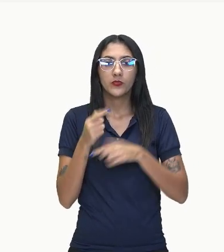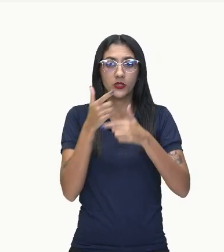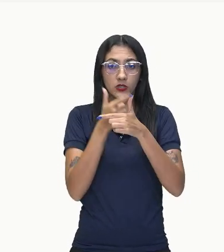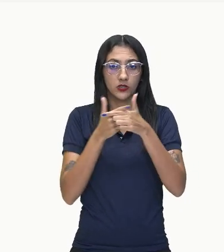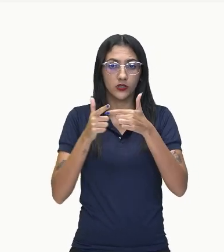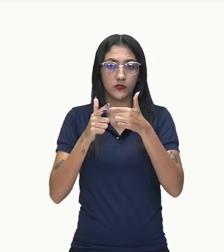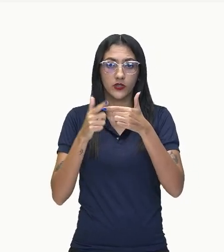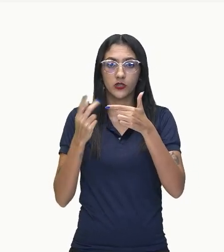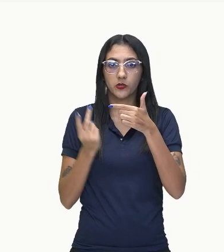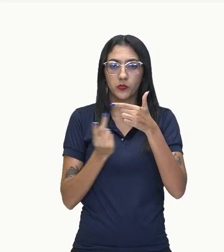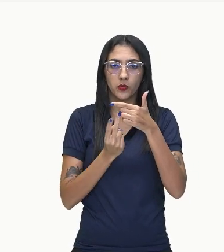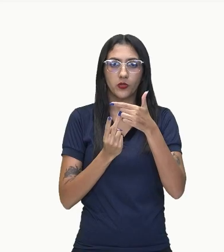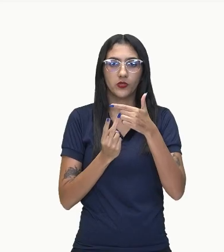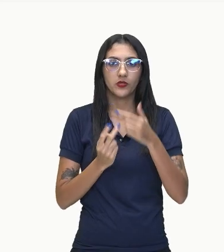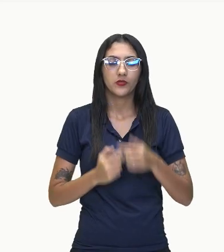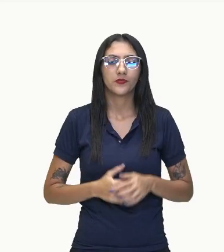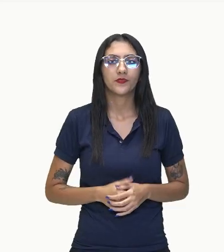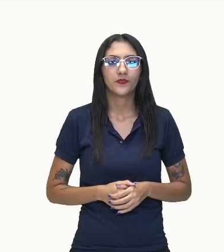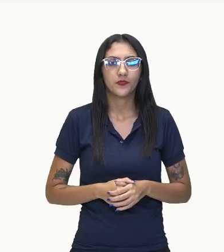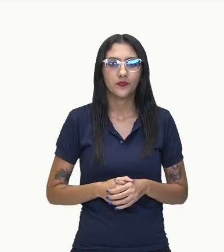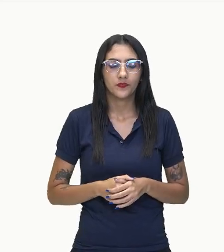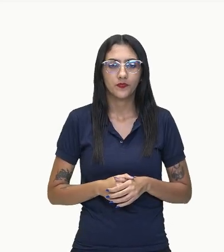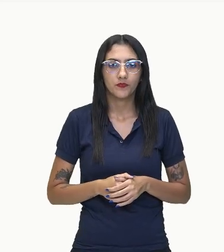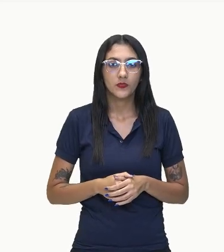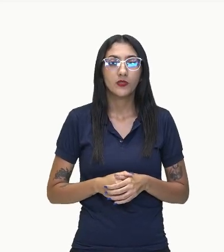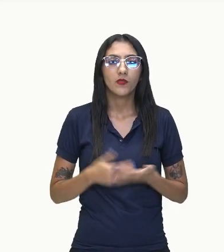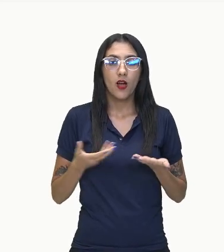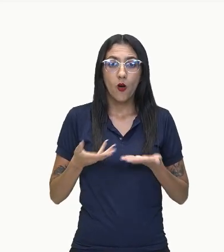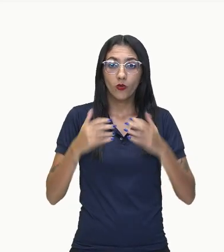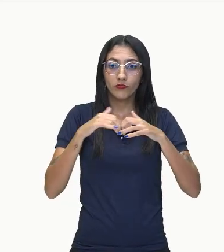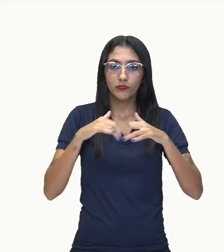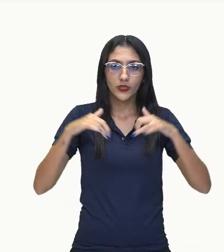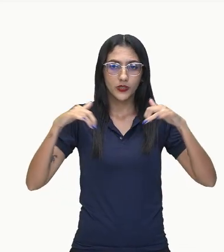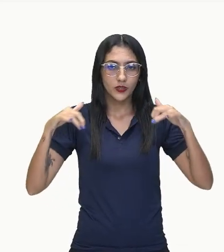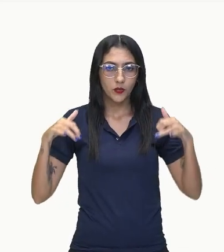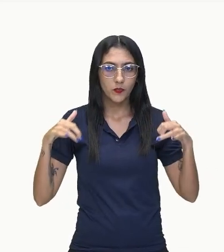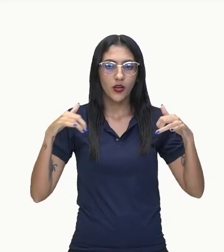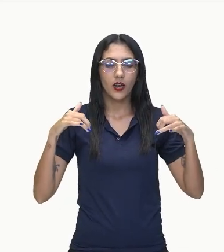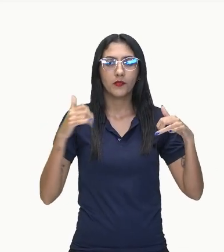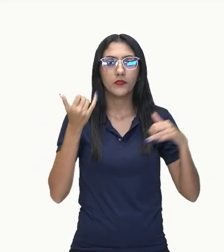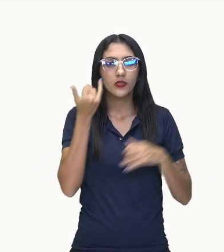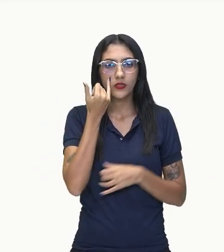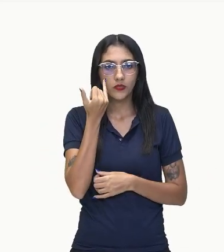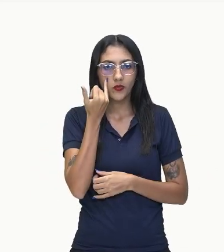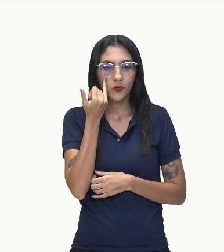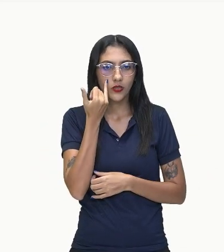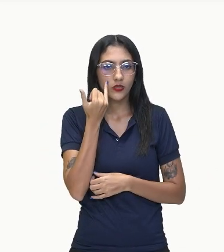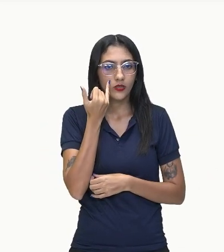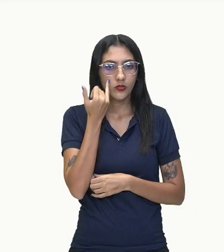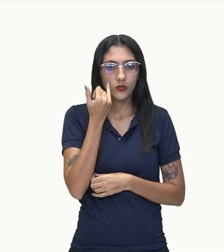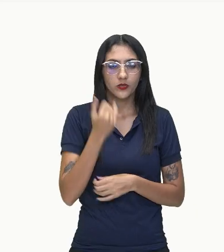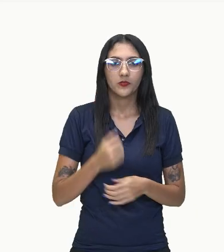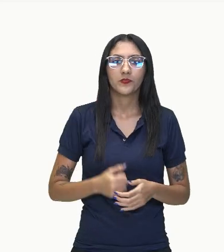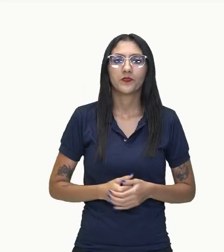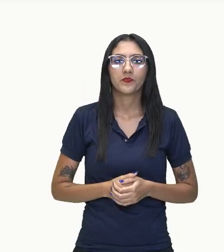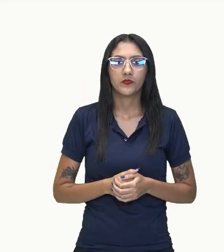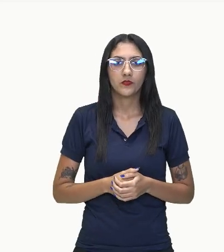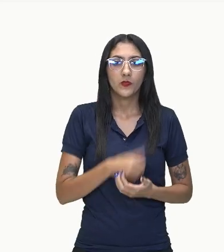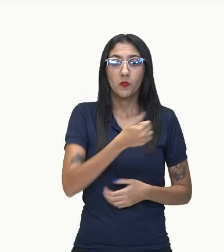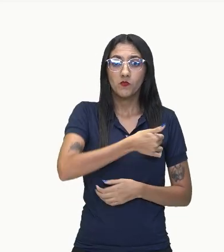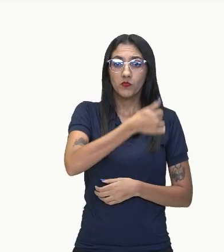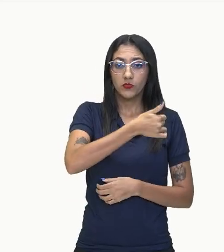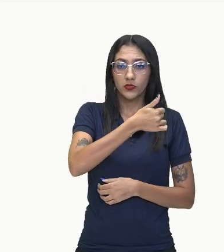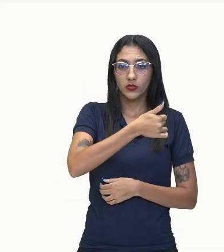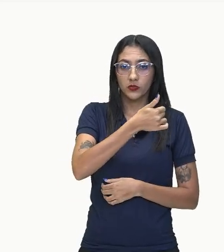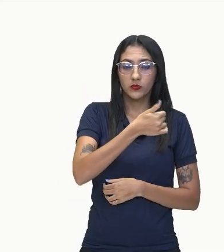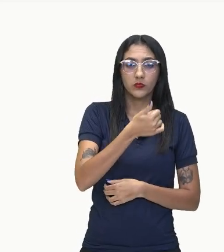por 2 vezes 1, que é 2. E agora sim a gente vai separar os dois valores dos zeros. O primeiro zero